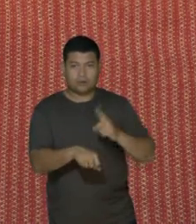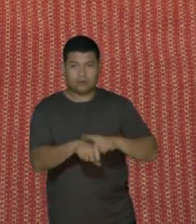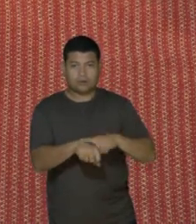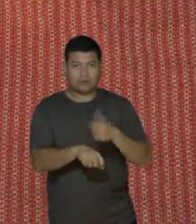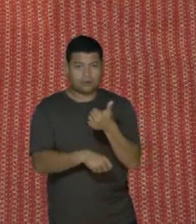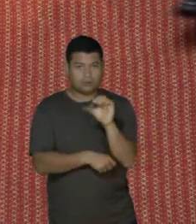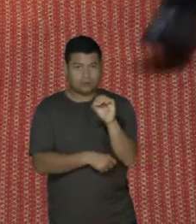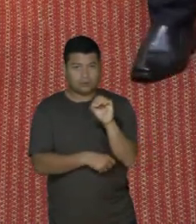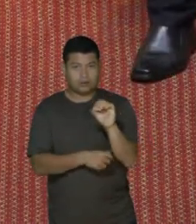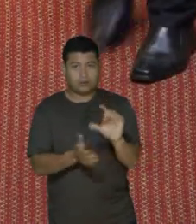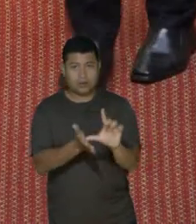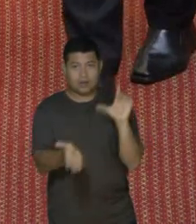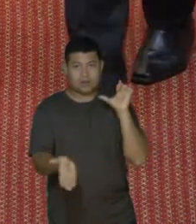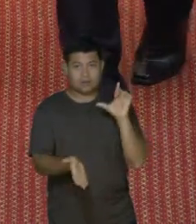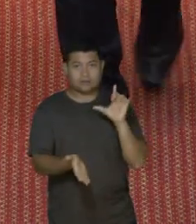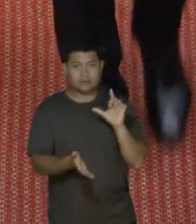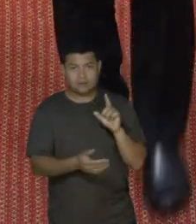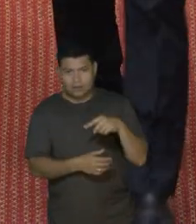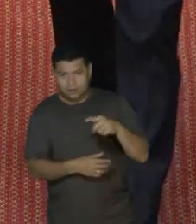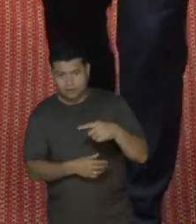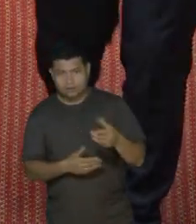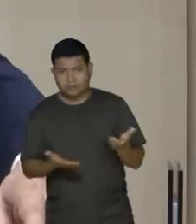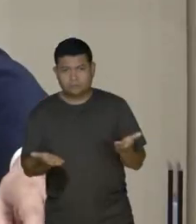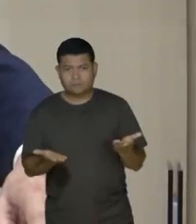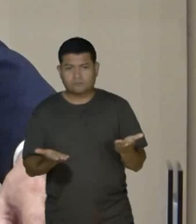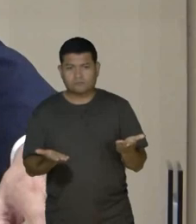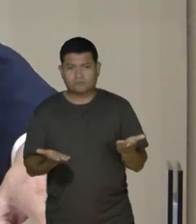sessão antes e a conjunta depois.